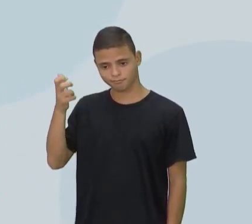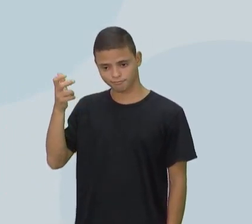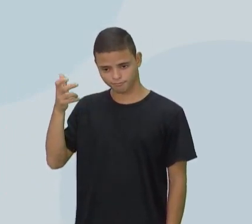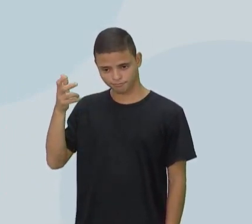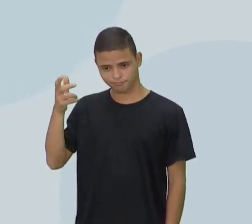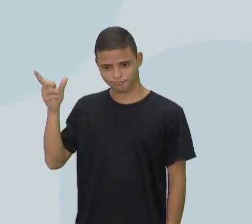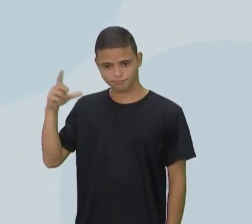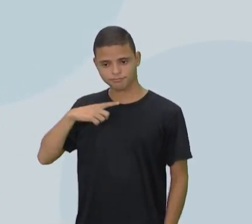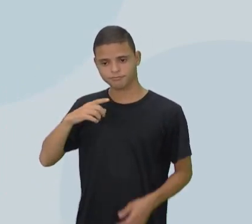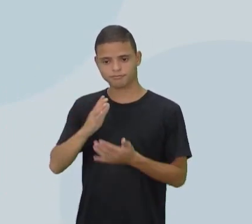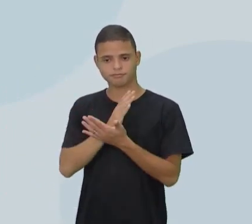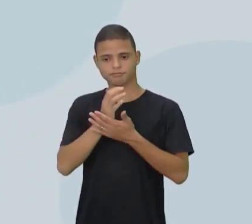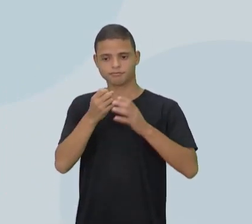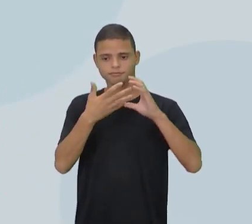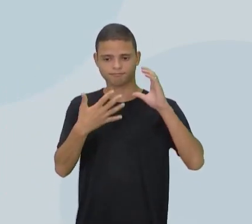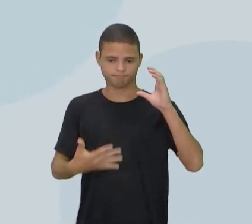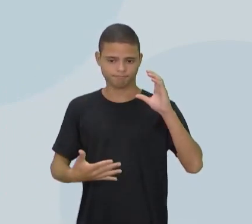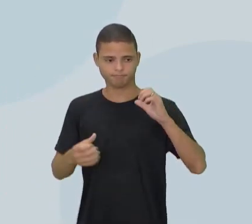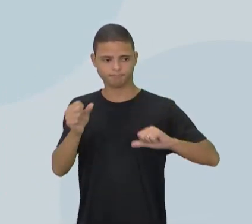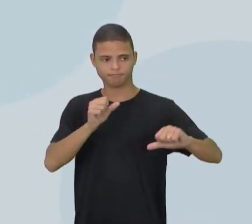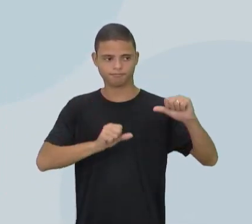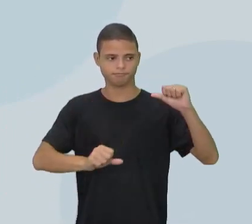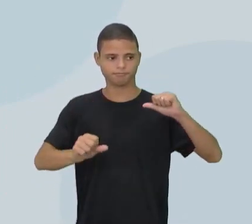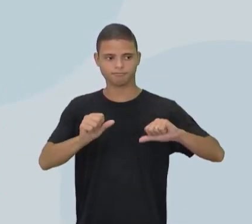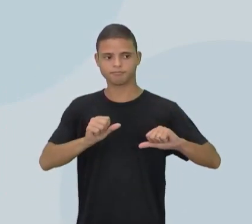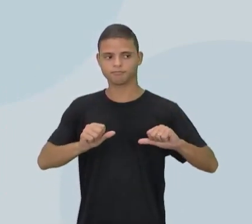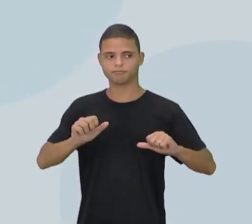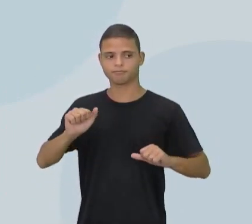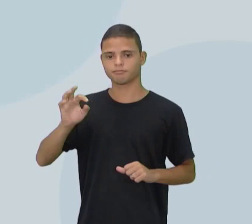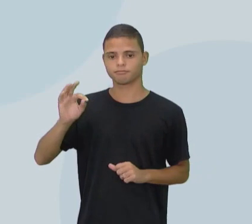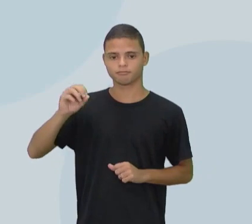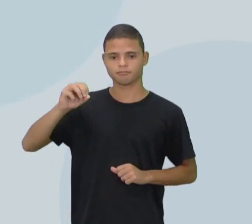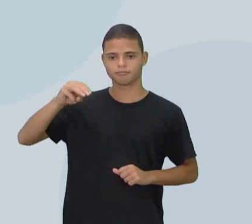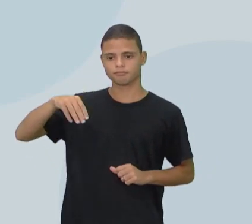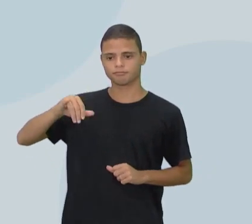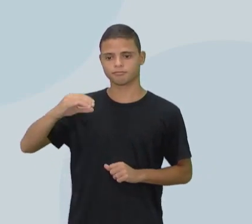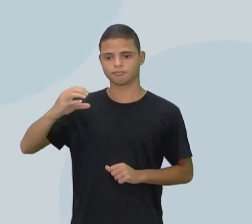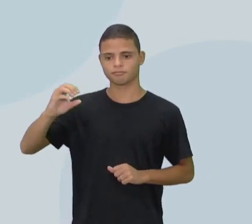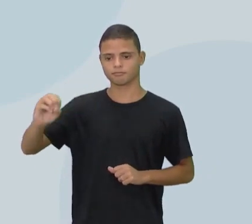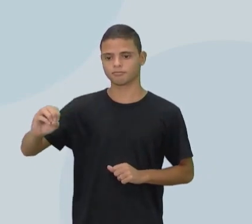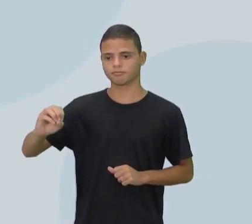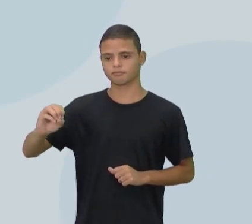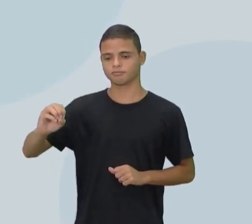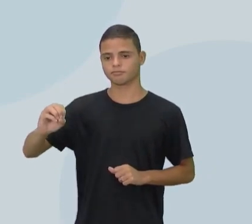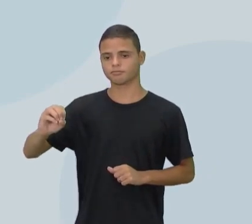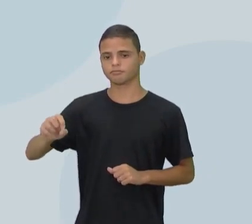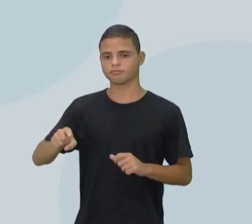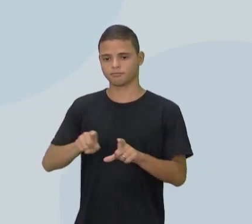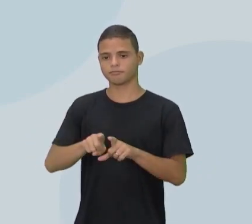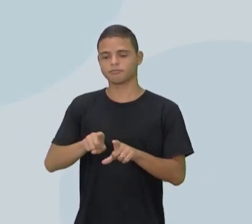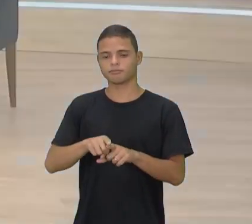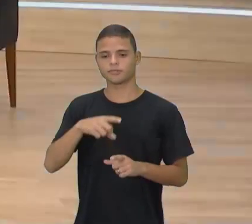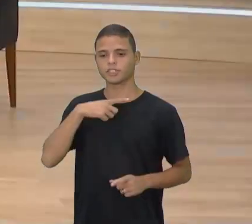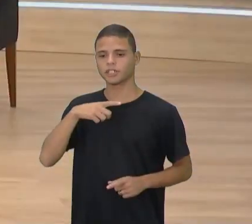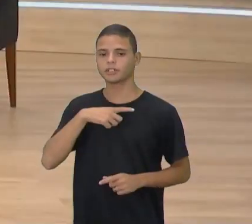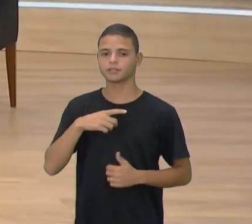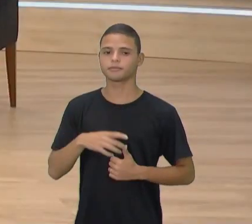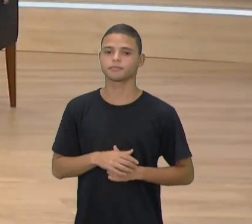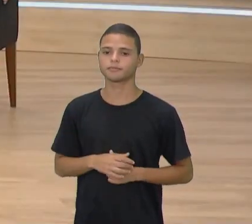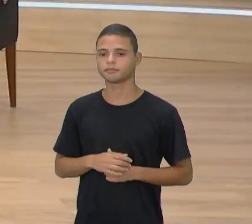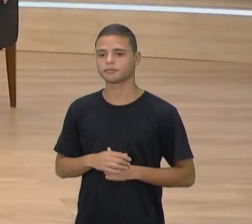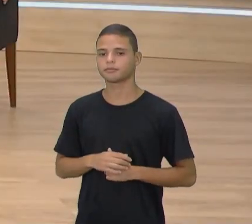aí espécies químicas aí, que é o átomo, que formam os elementos químicos, que a ideia de átomo, né,